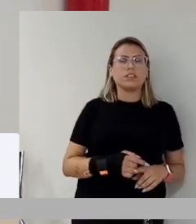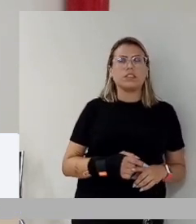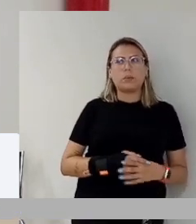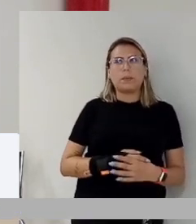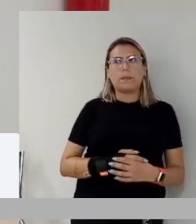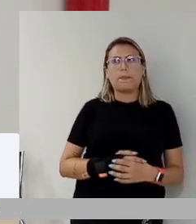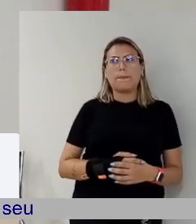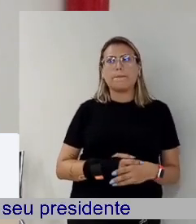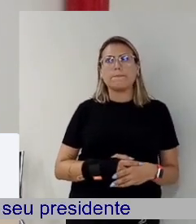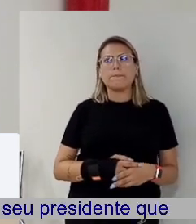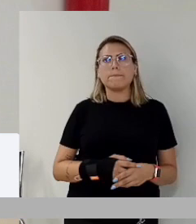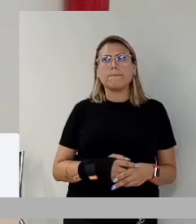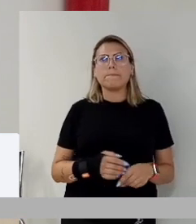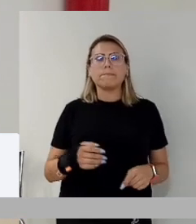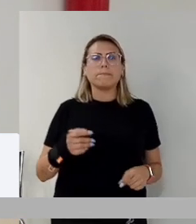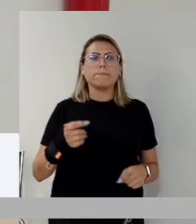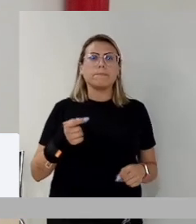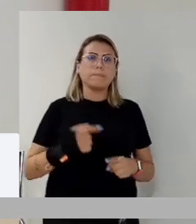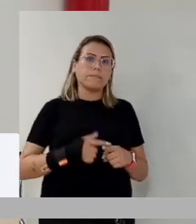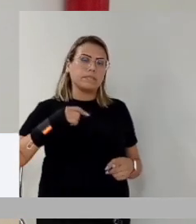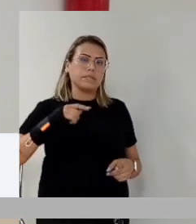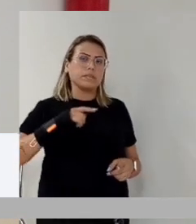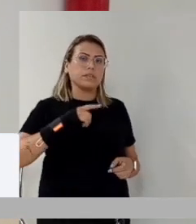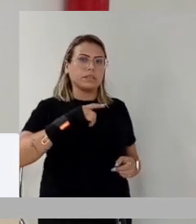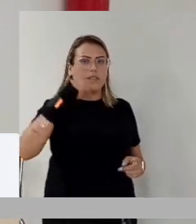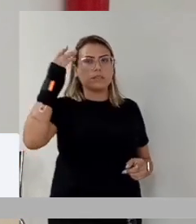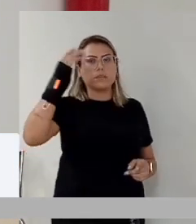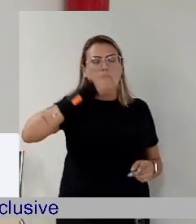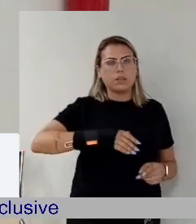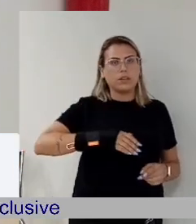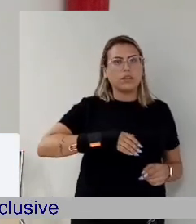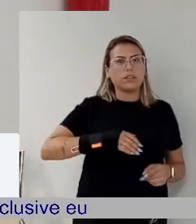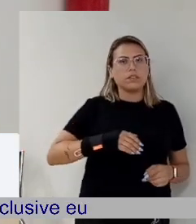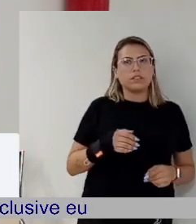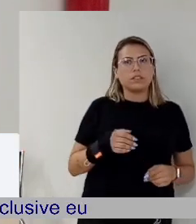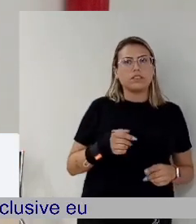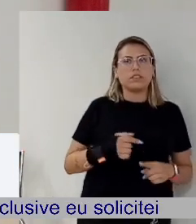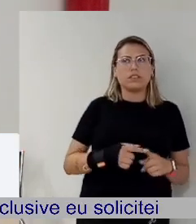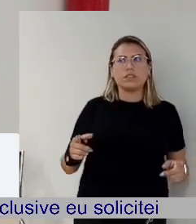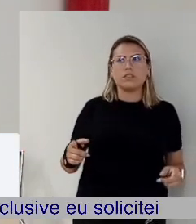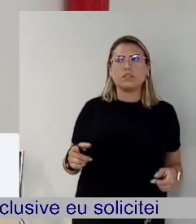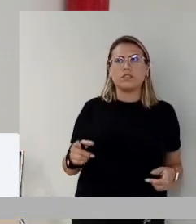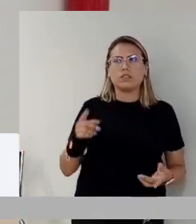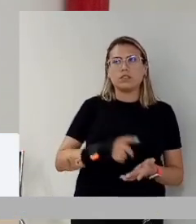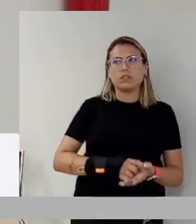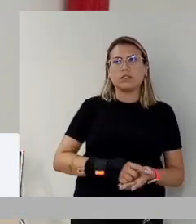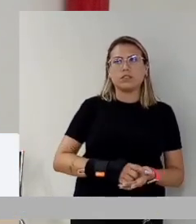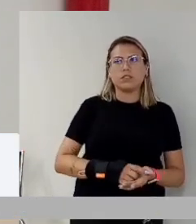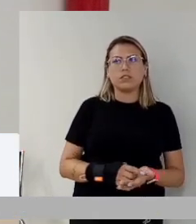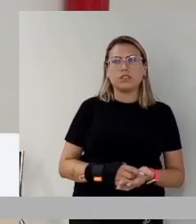Senor presidente que a gente tem que ter prova né a gente Inclusive eu solicitei dos moradores lá do alto e valdon